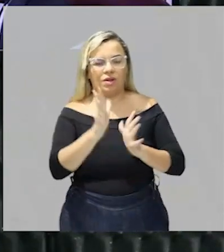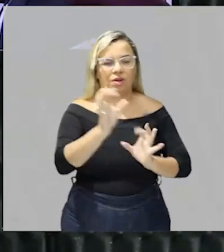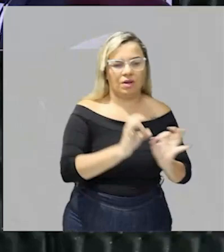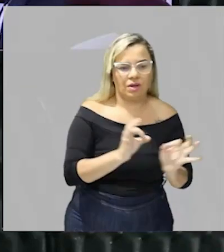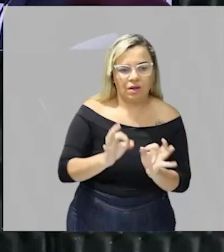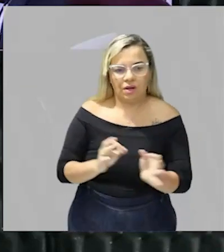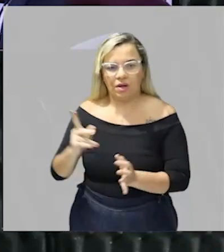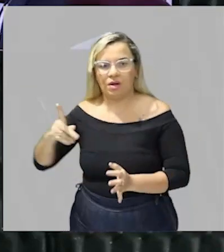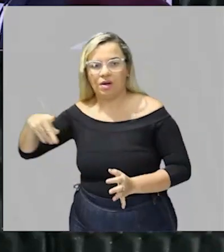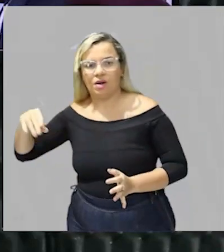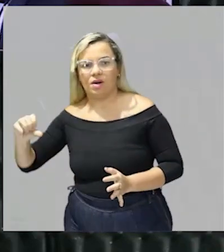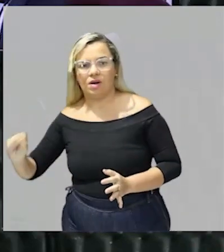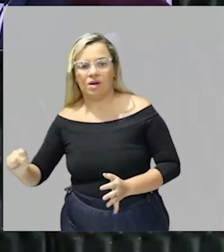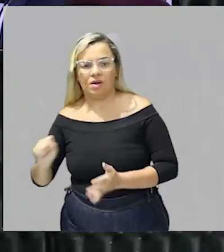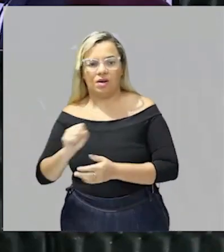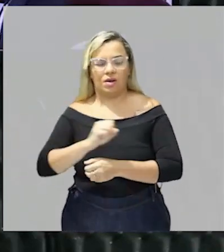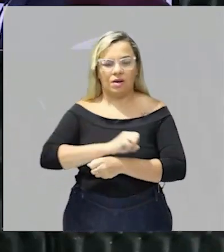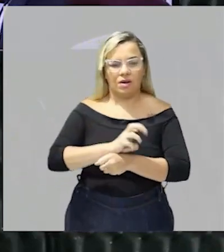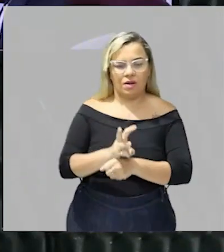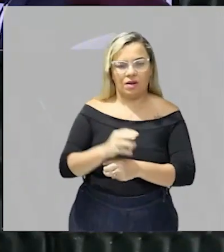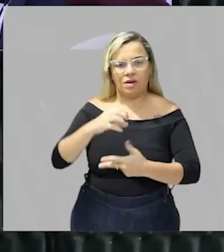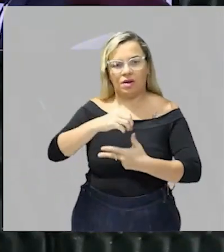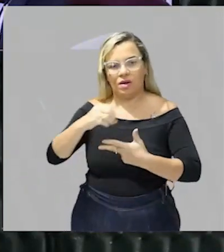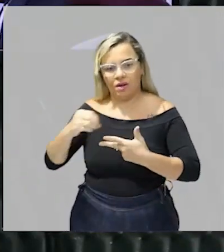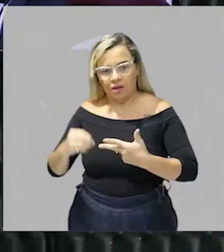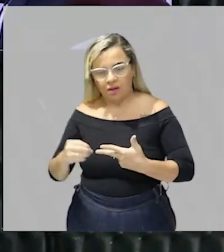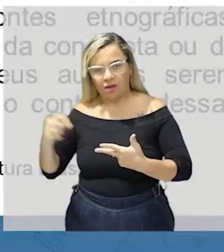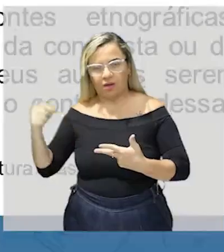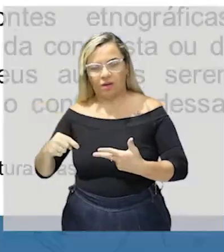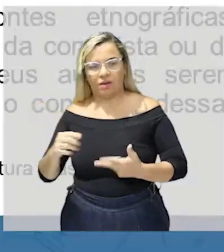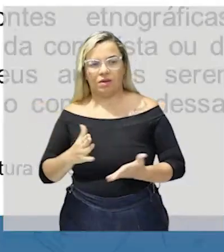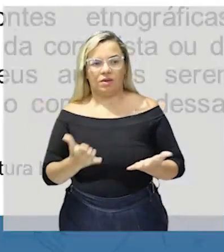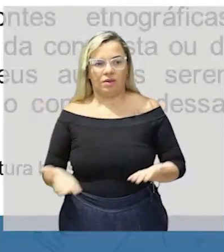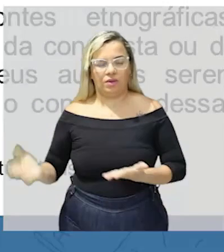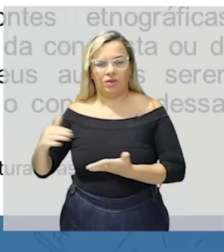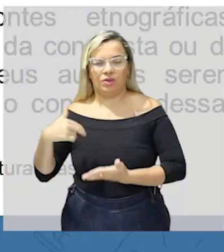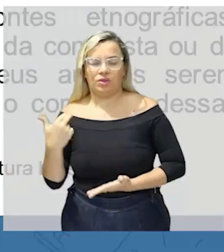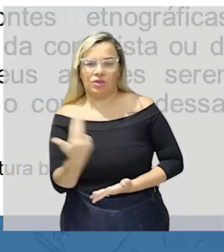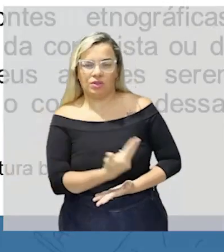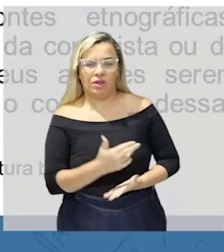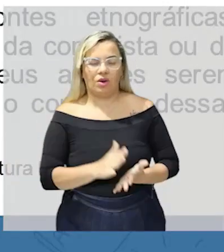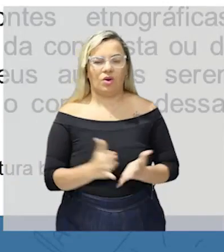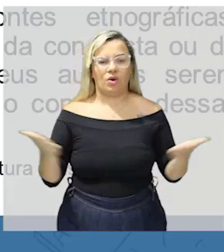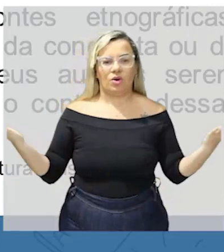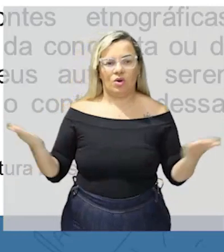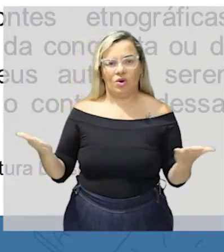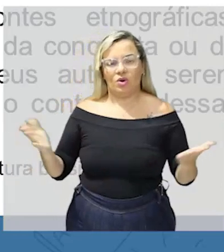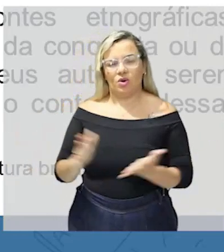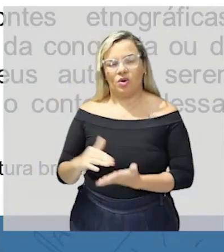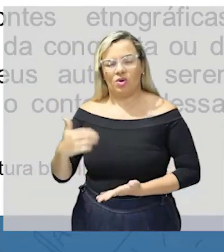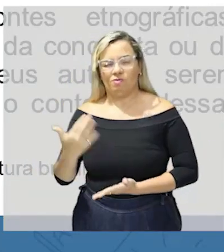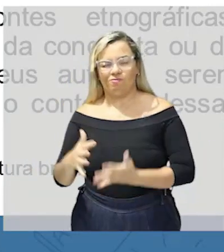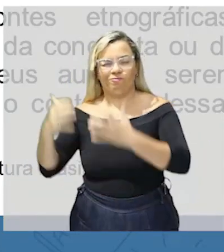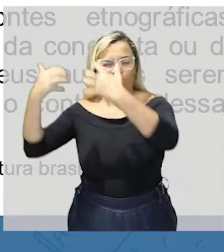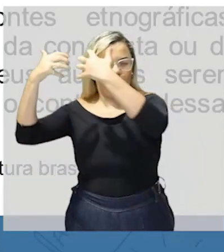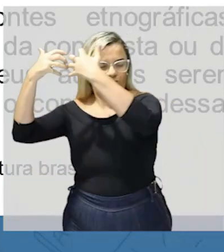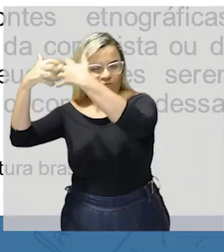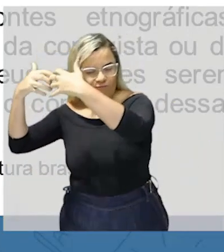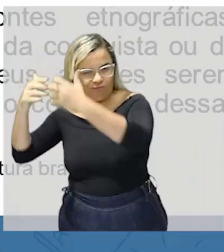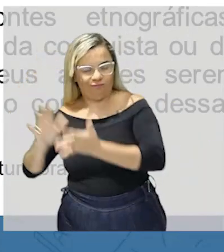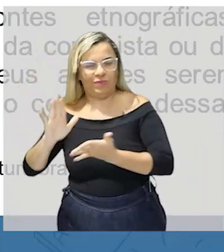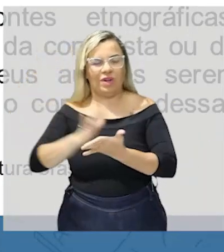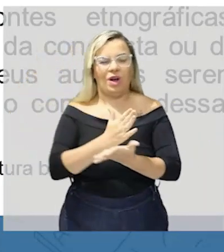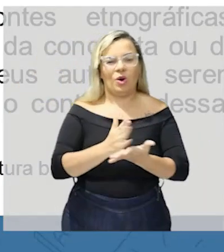preparatório, PAS, UEMA, Enem. A nossa aula de hoje nós iremos refletir